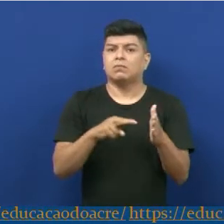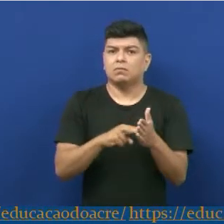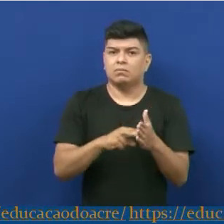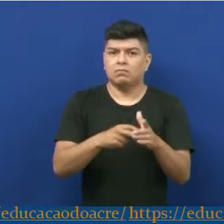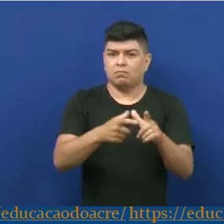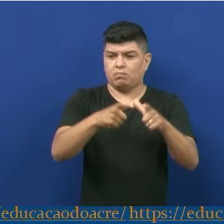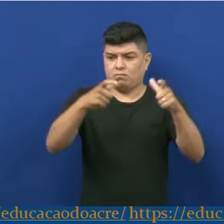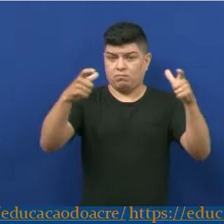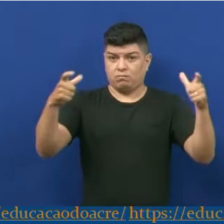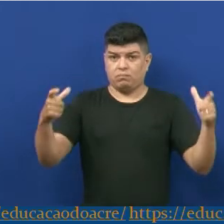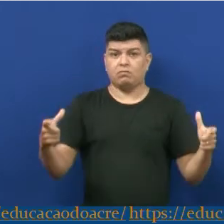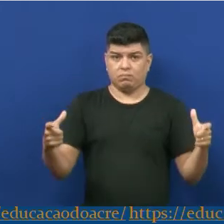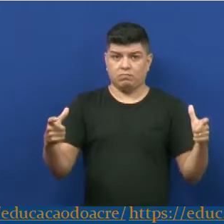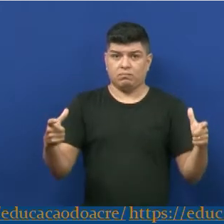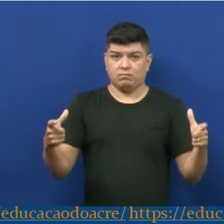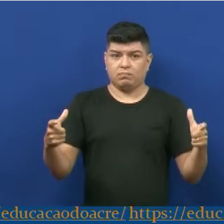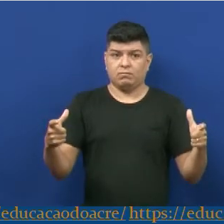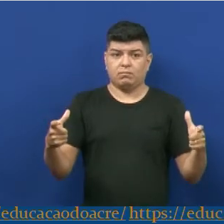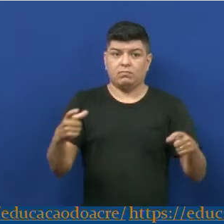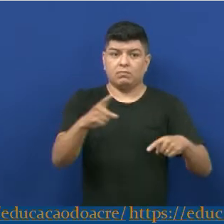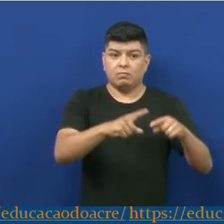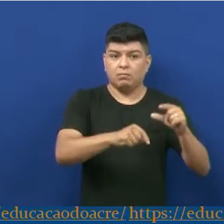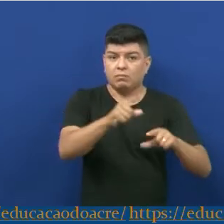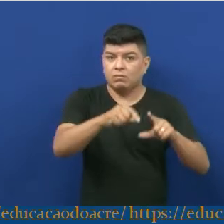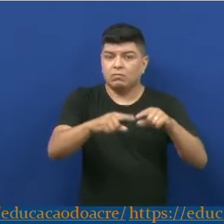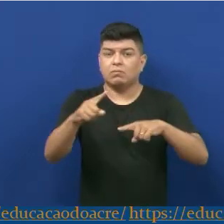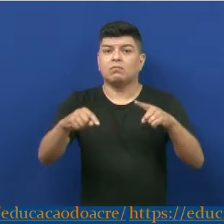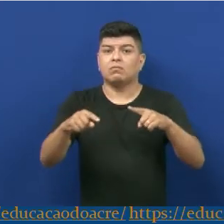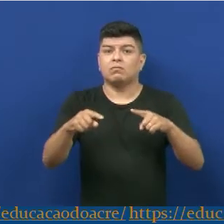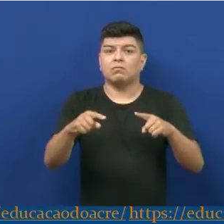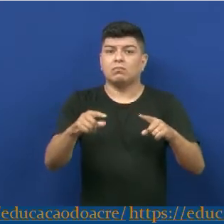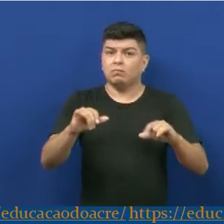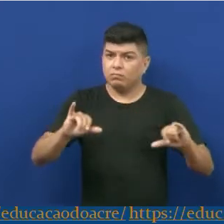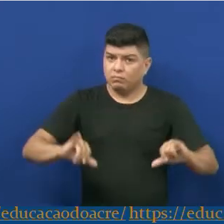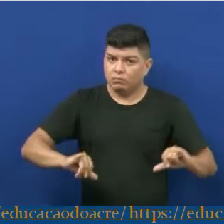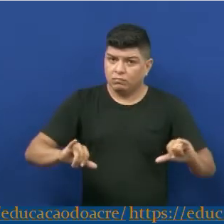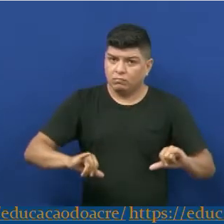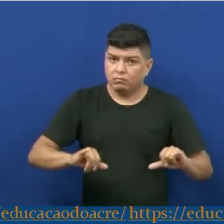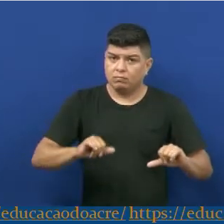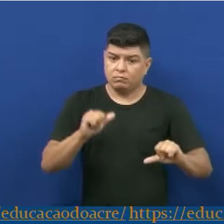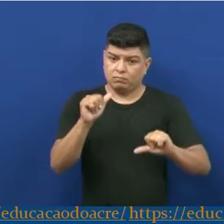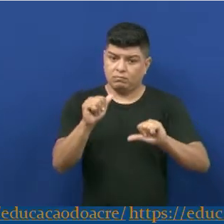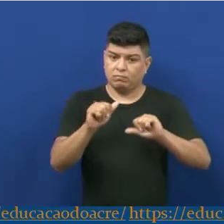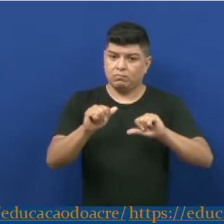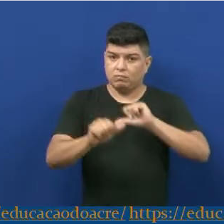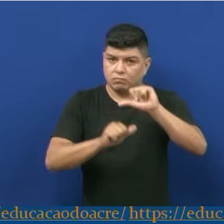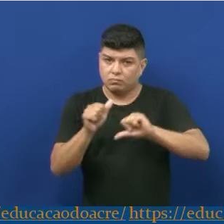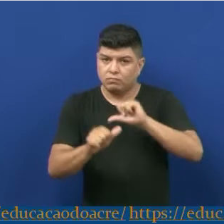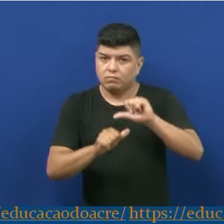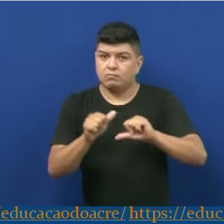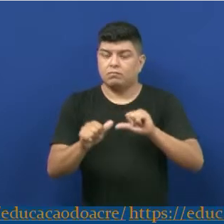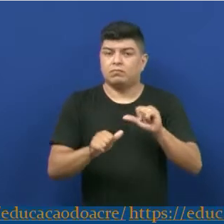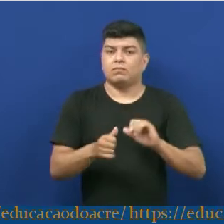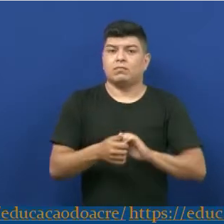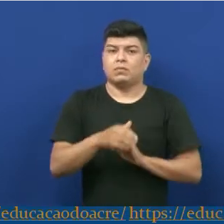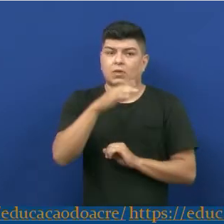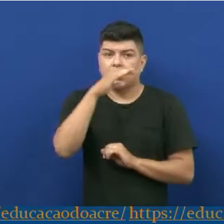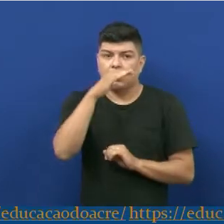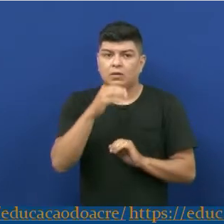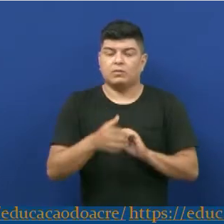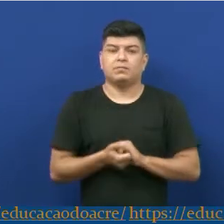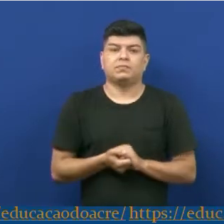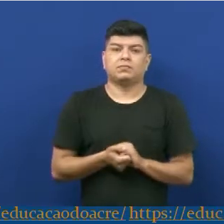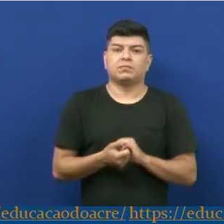das dimensões do material, quando ele sofre variação na temperatura. E a dilatação,